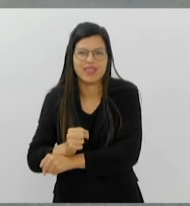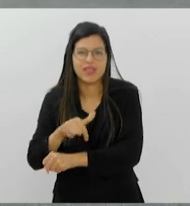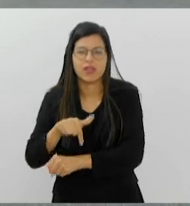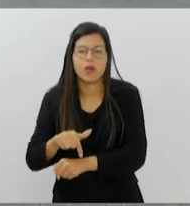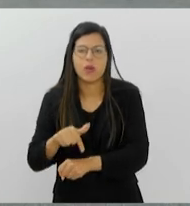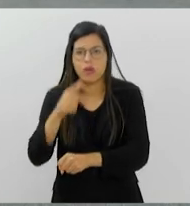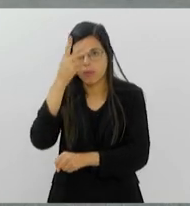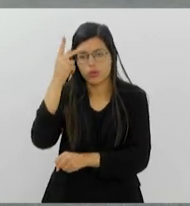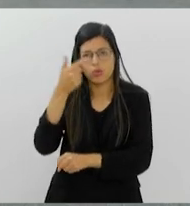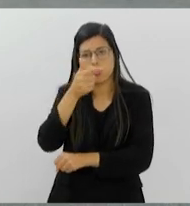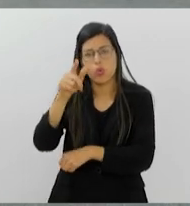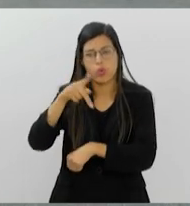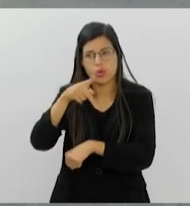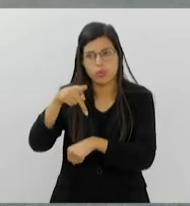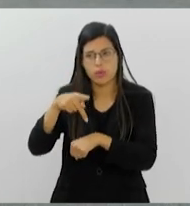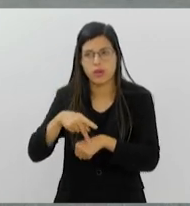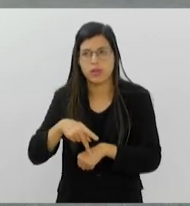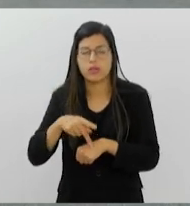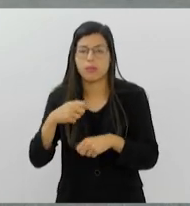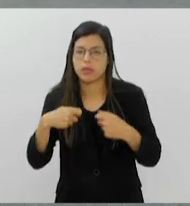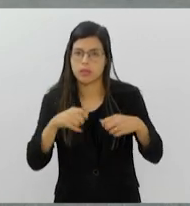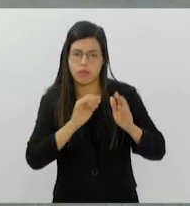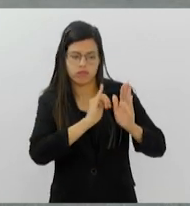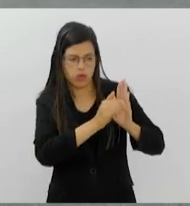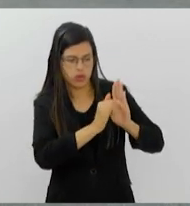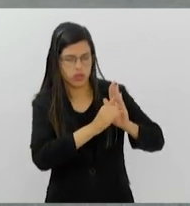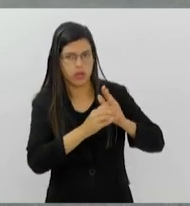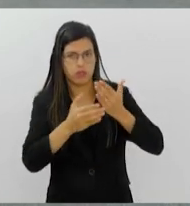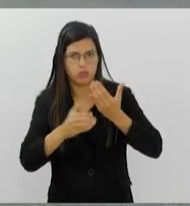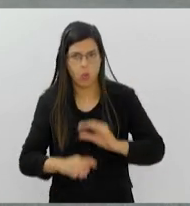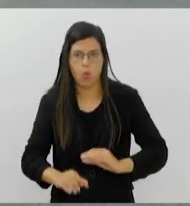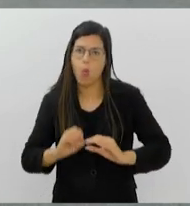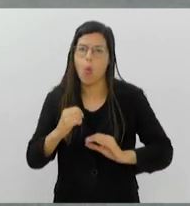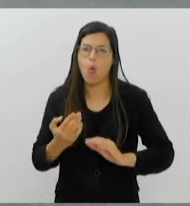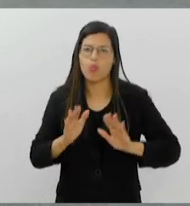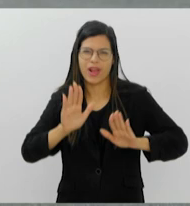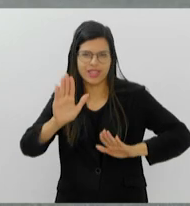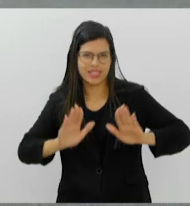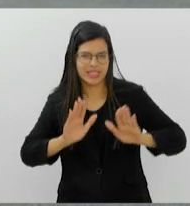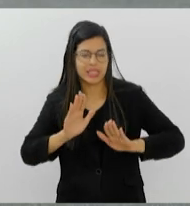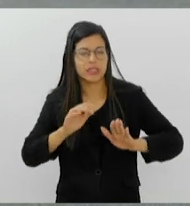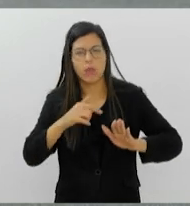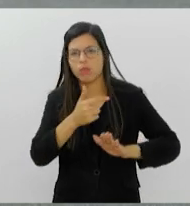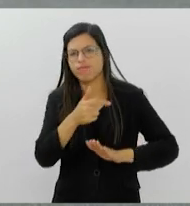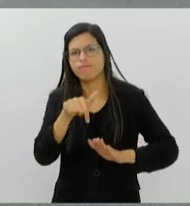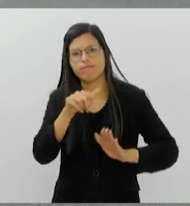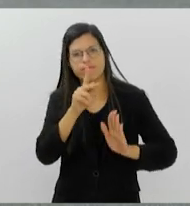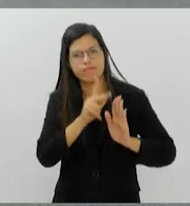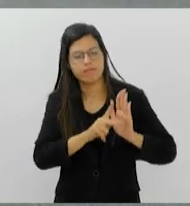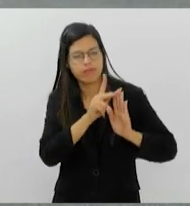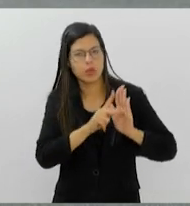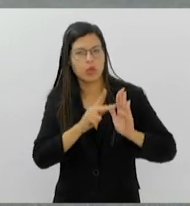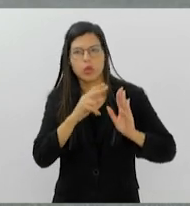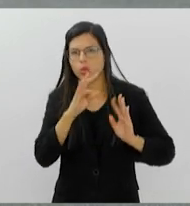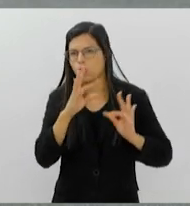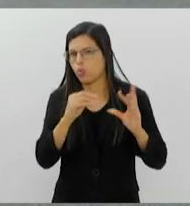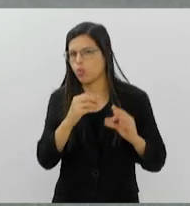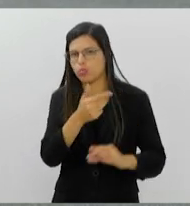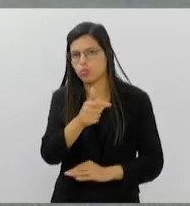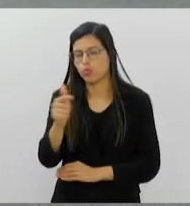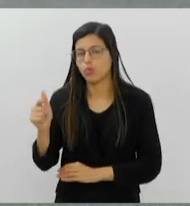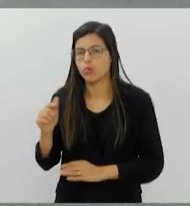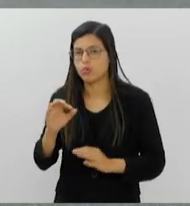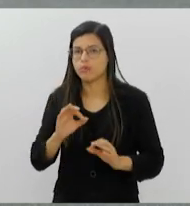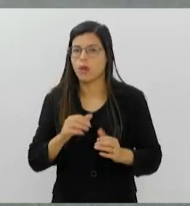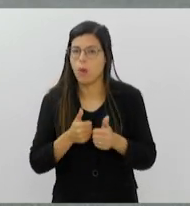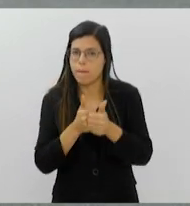regra deve estar prevista nos editais do concurso e também da licitação. Todos esses projetos e outros projetos também na pauta de hoje você acompanha ao vivo